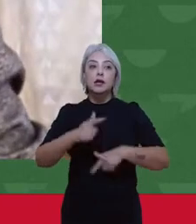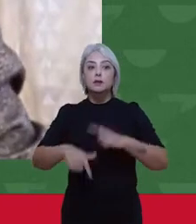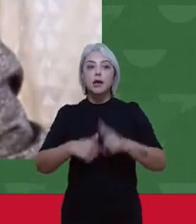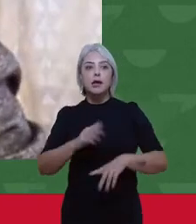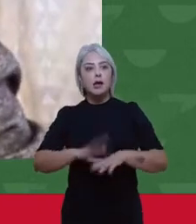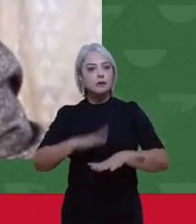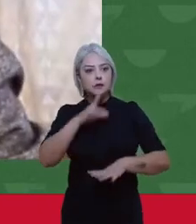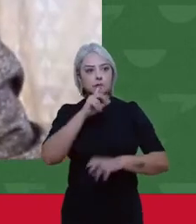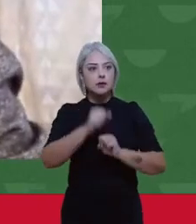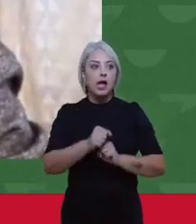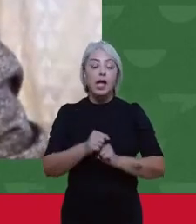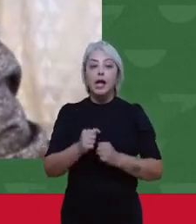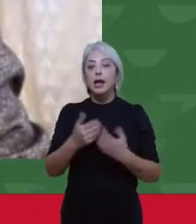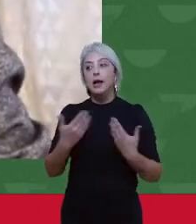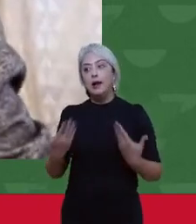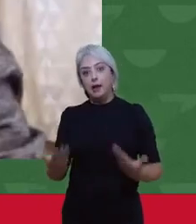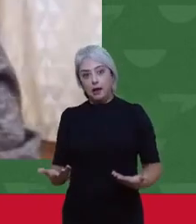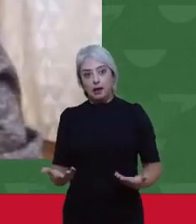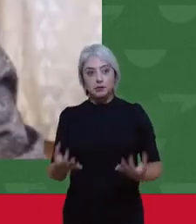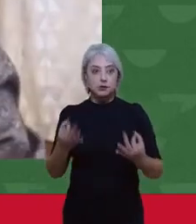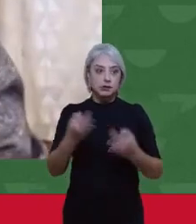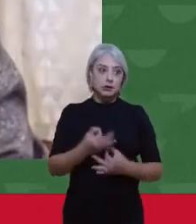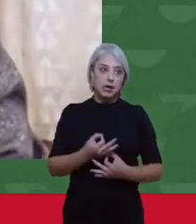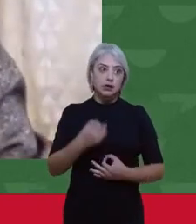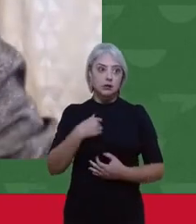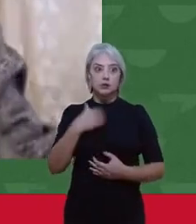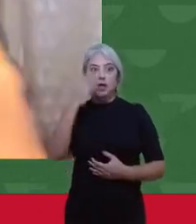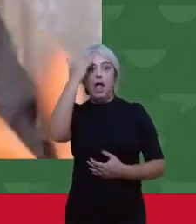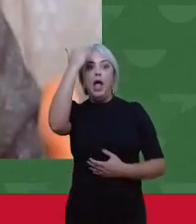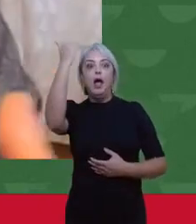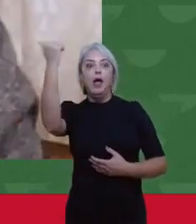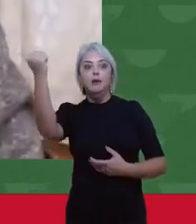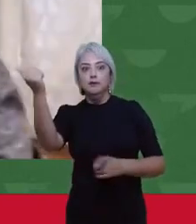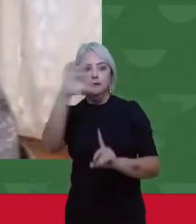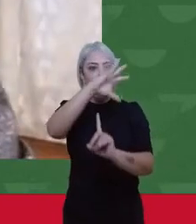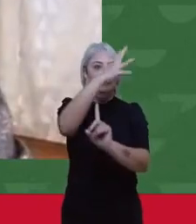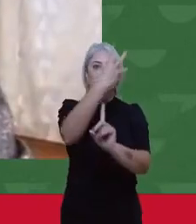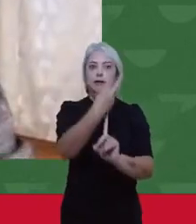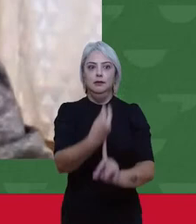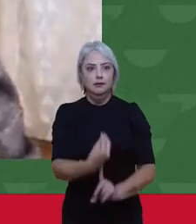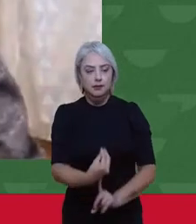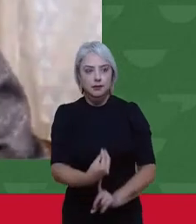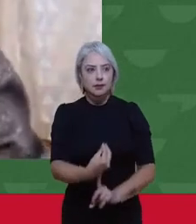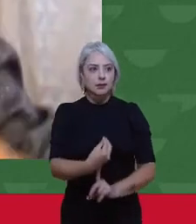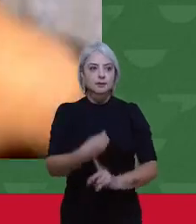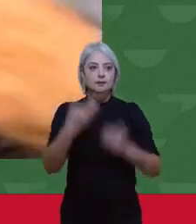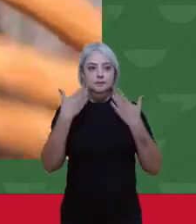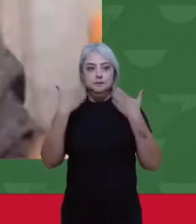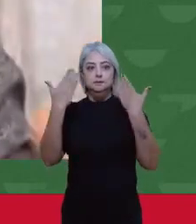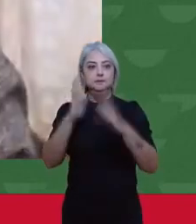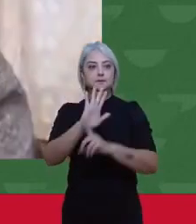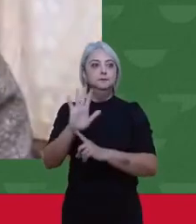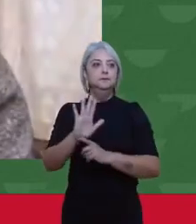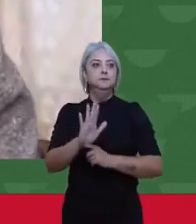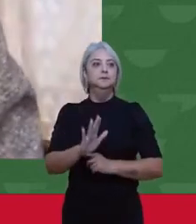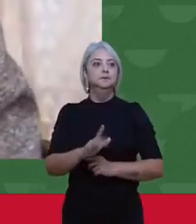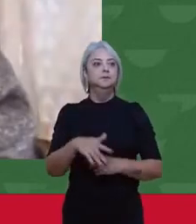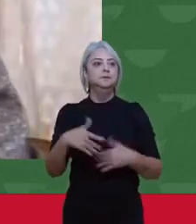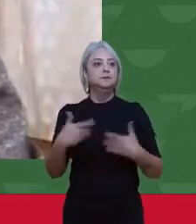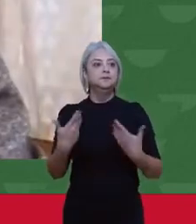intensidade. Agora, claro que como eu não tenho pretensão a ser um artista plástico, a expor em